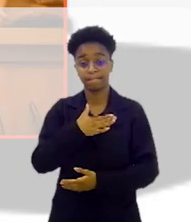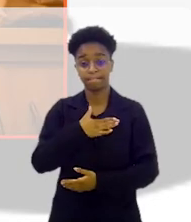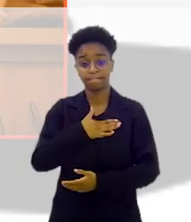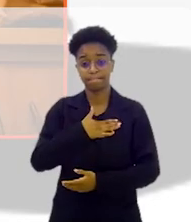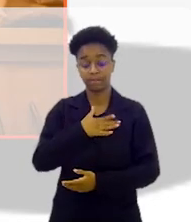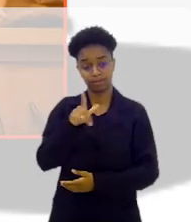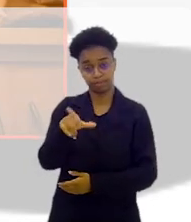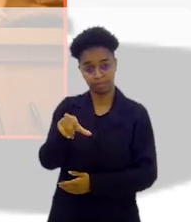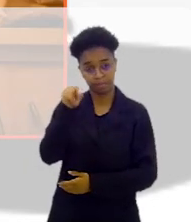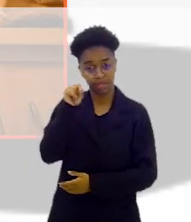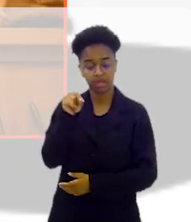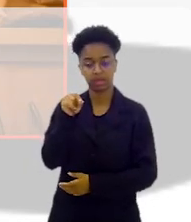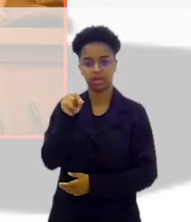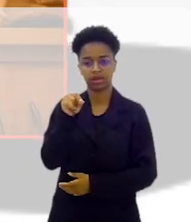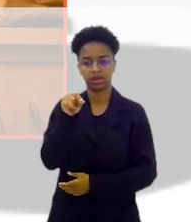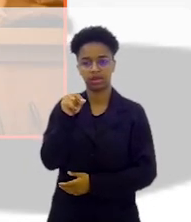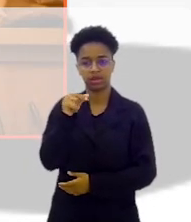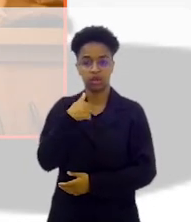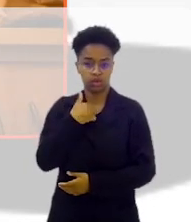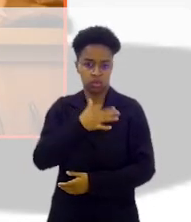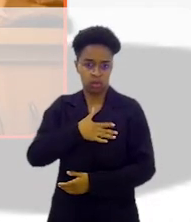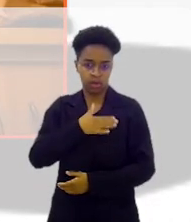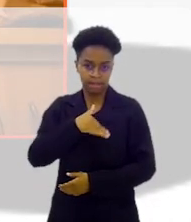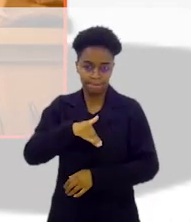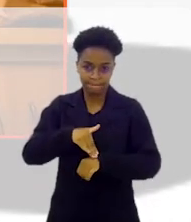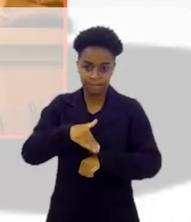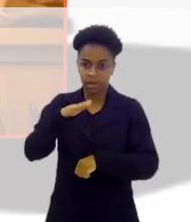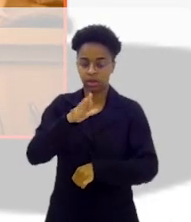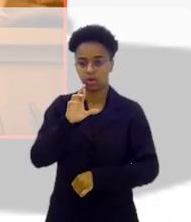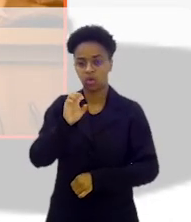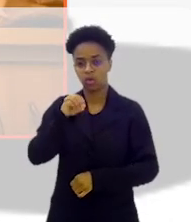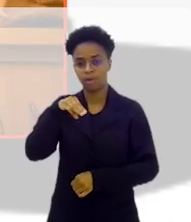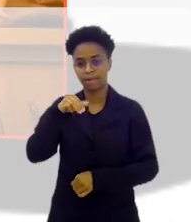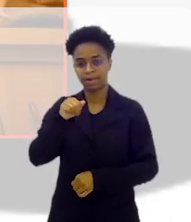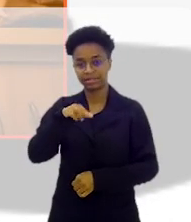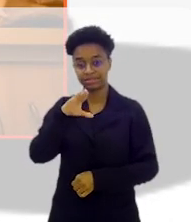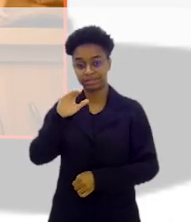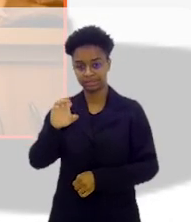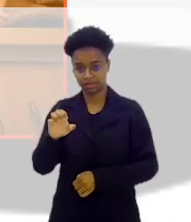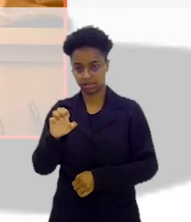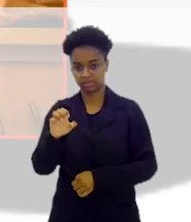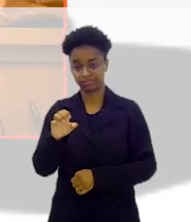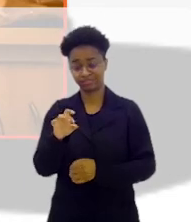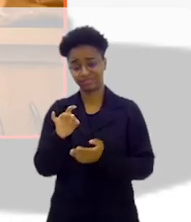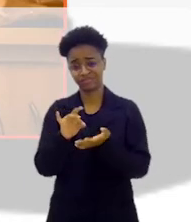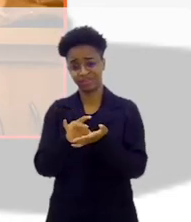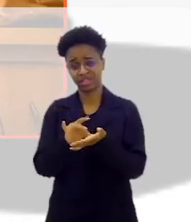A minha preferência por romance...